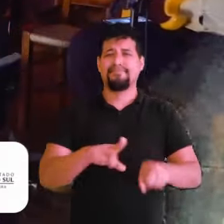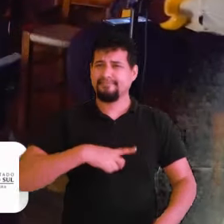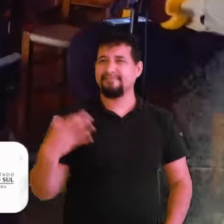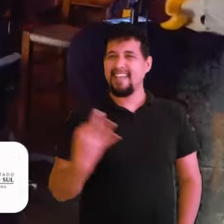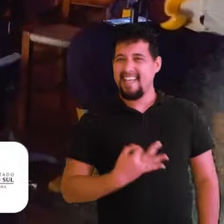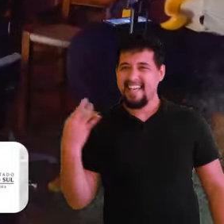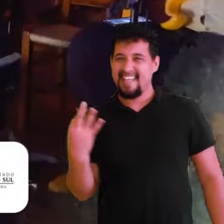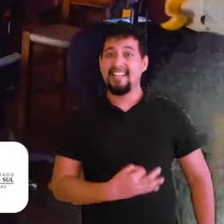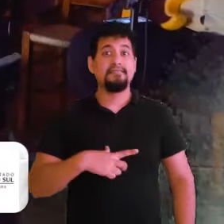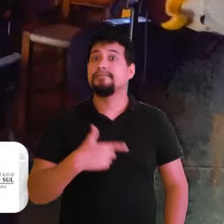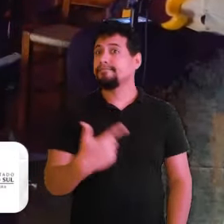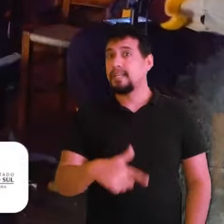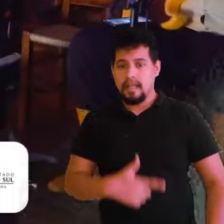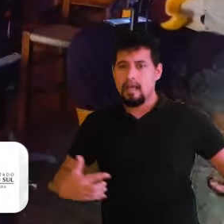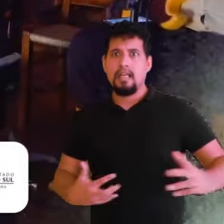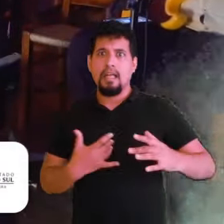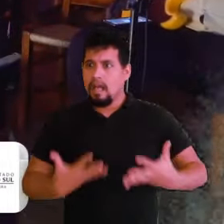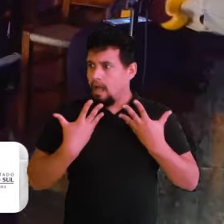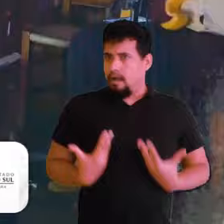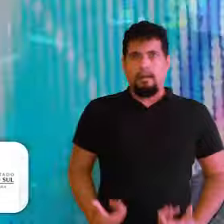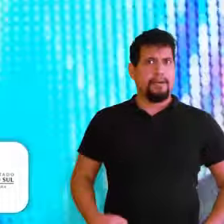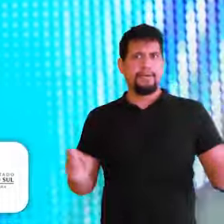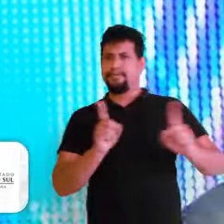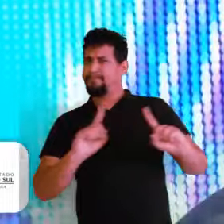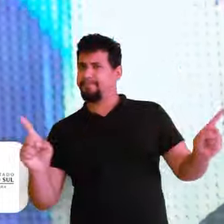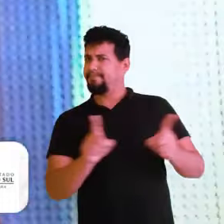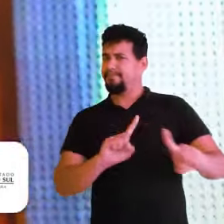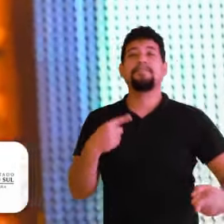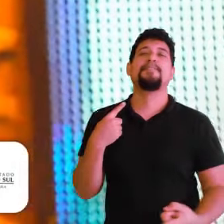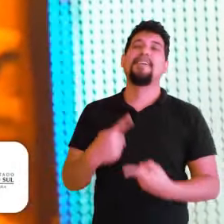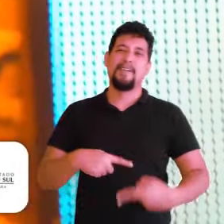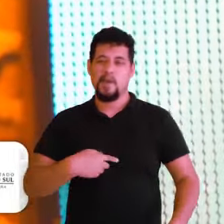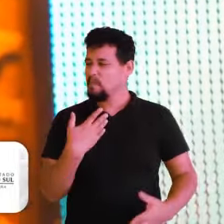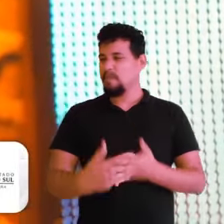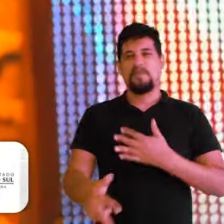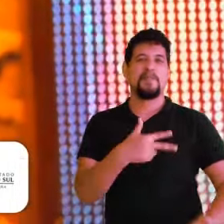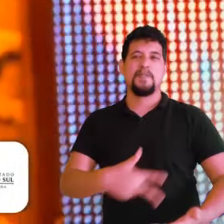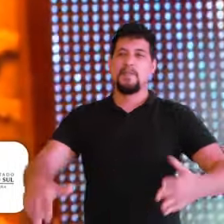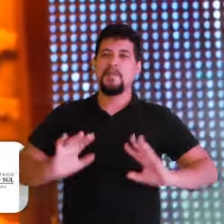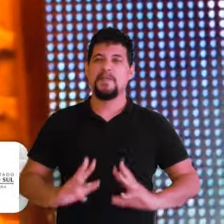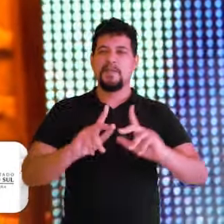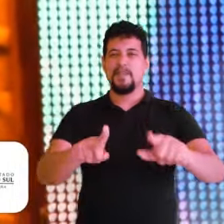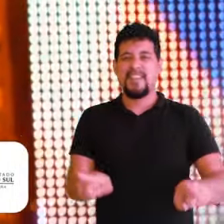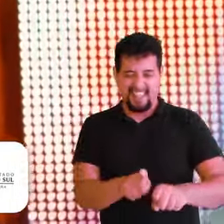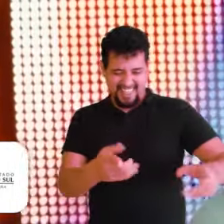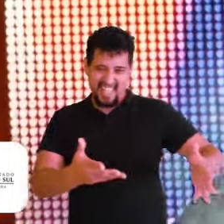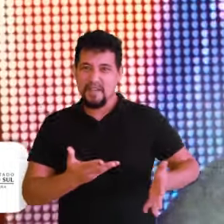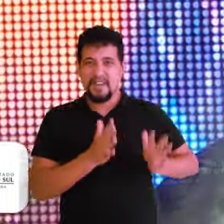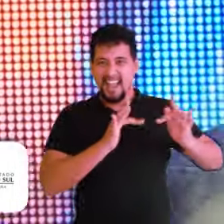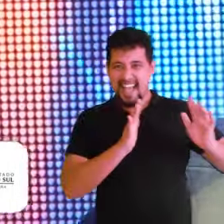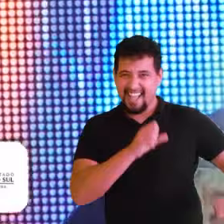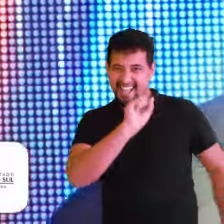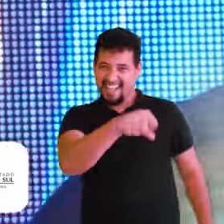me cansar. Gosto de tudo e disso que vier, mas é numa maneira que eu vou namorar. Gosto de tudo e disso que